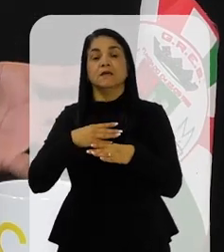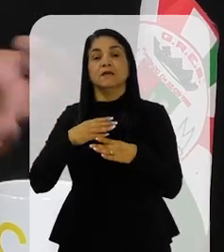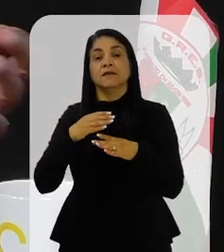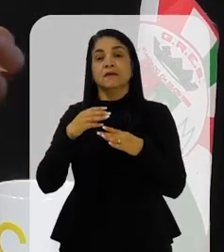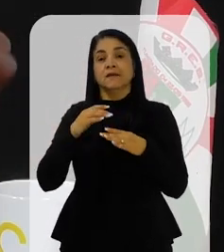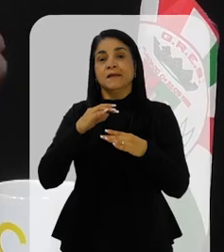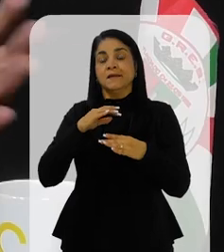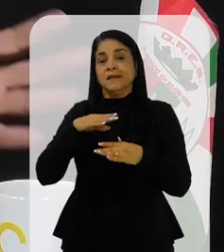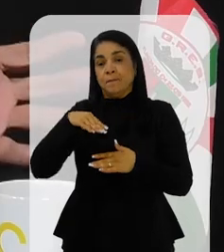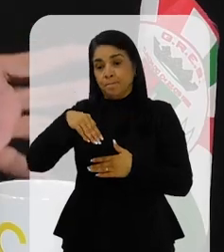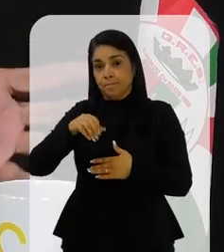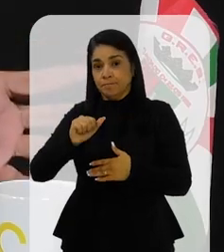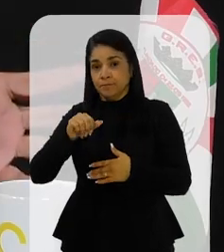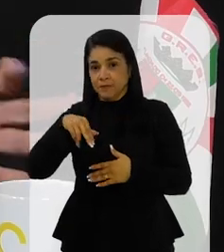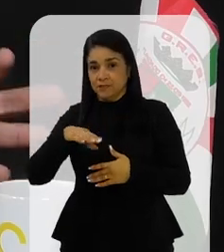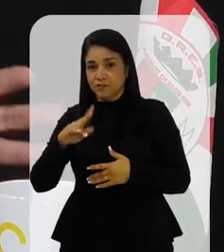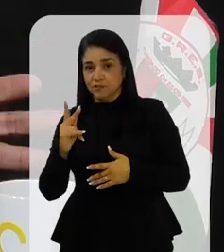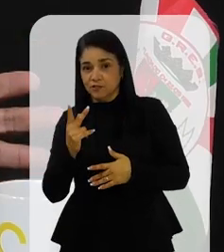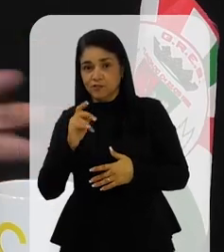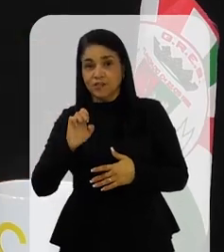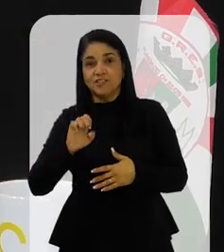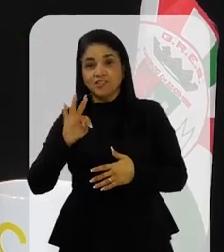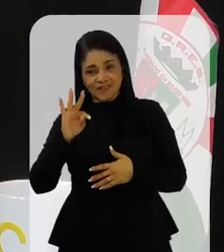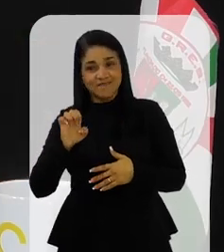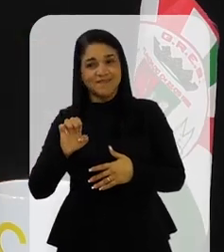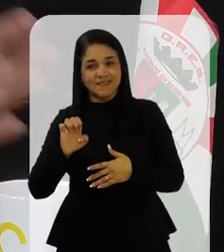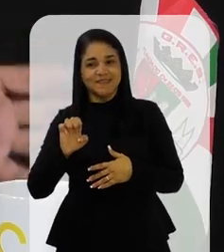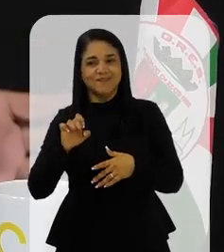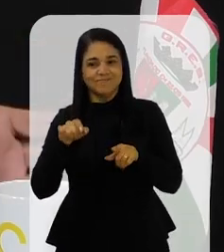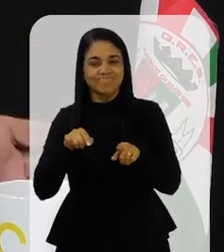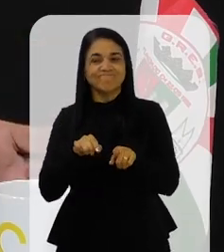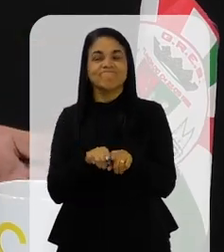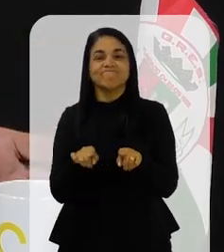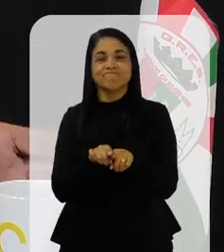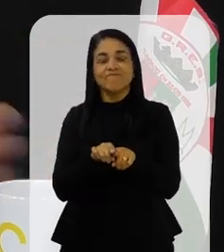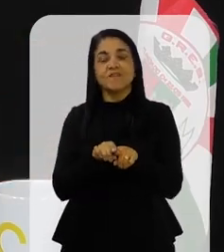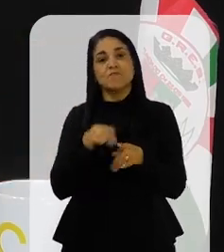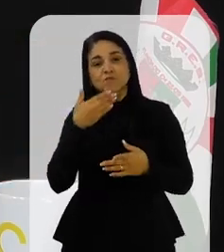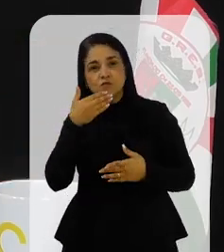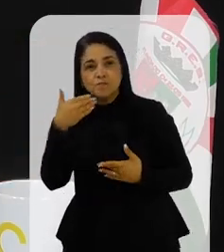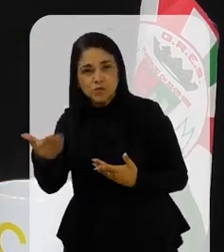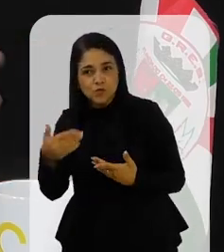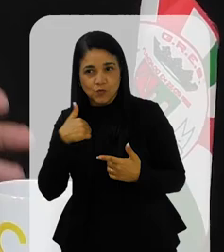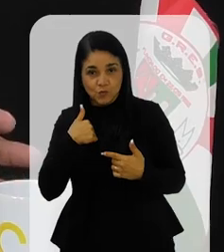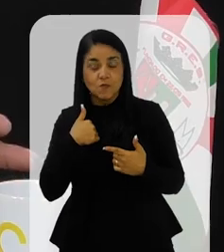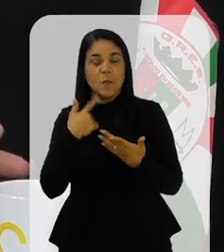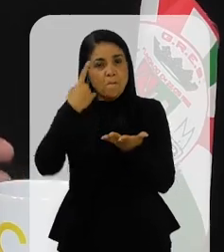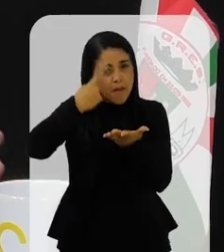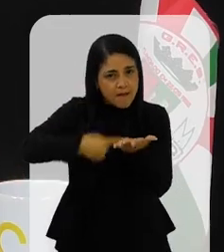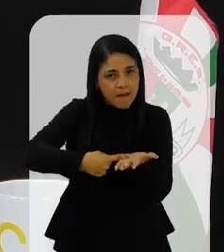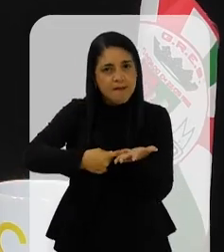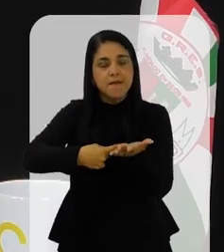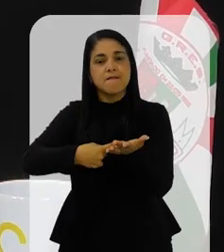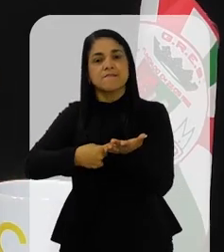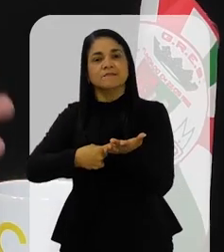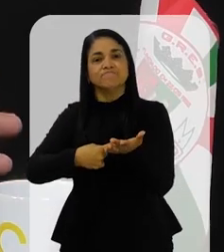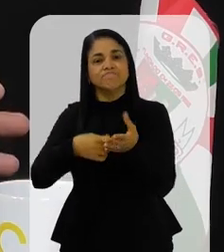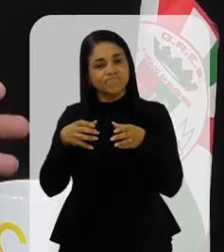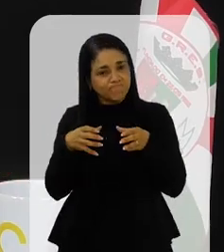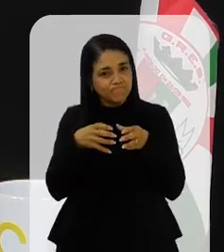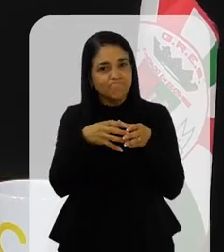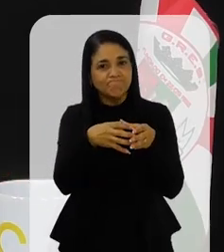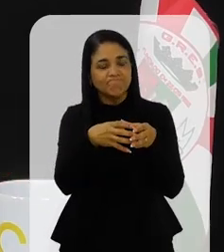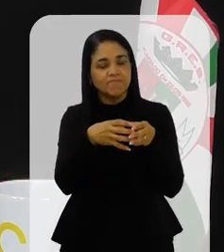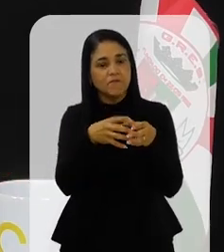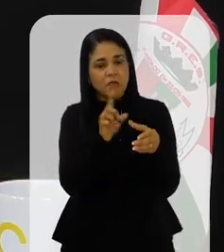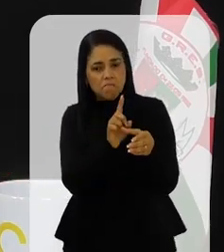isso interessante, que ele me chamou para fazer um trabalho e eu cheguei com todo mundo de branco. Aí eu marquei com eles, né? Nós fomos